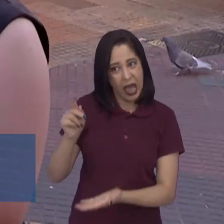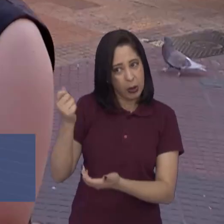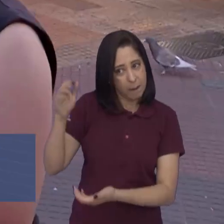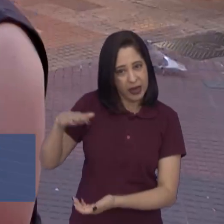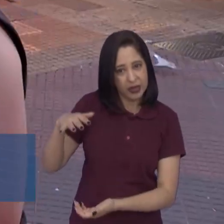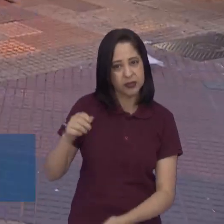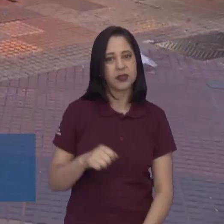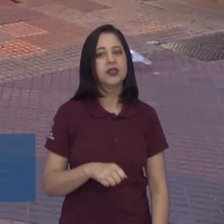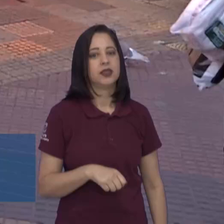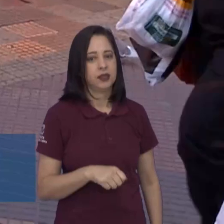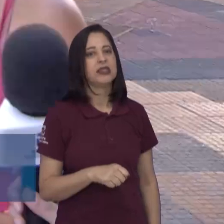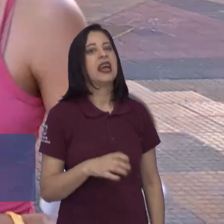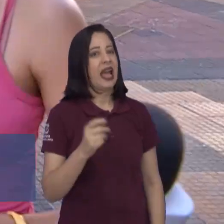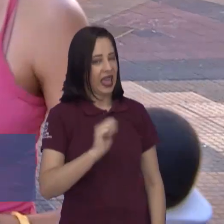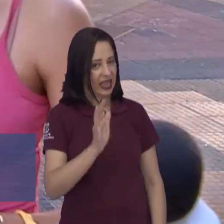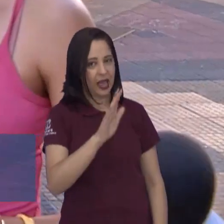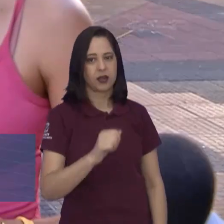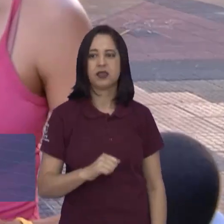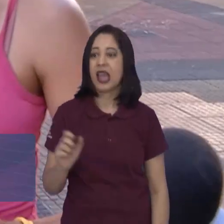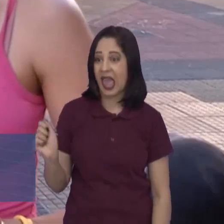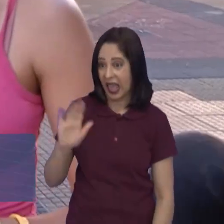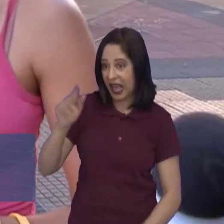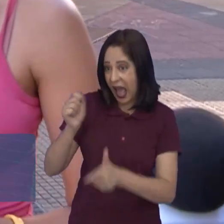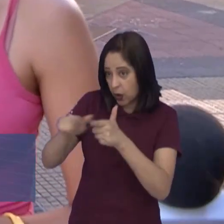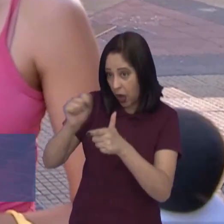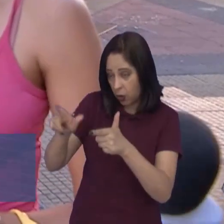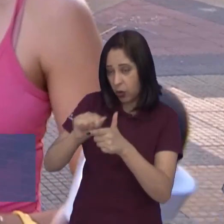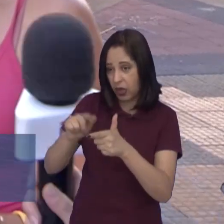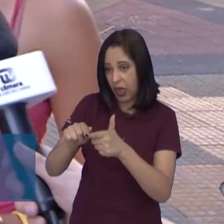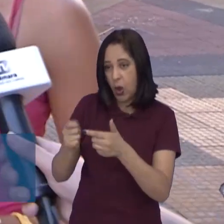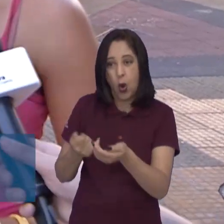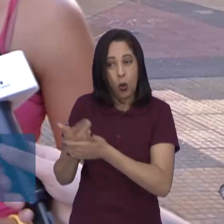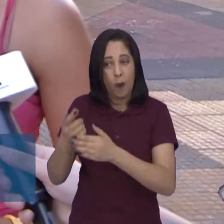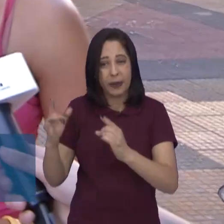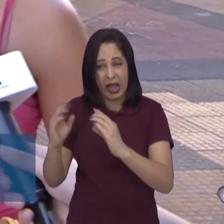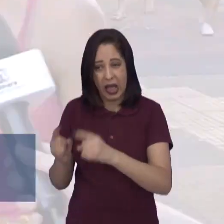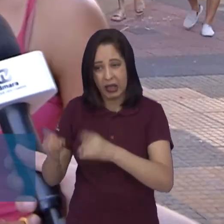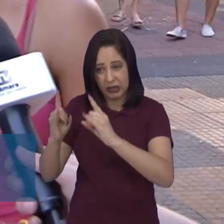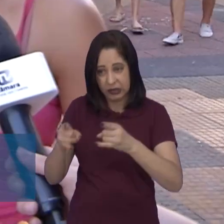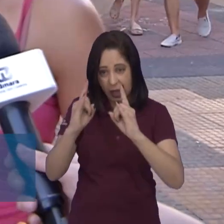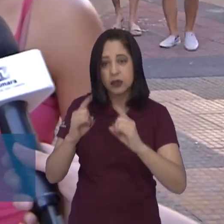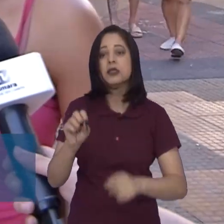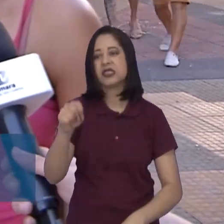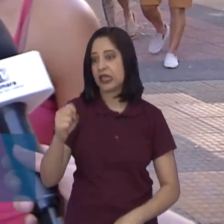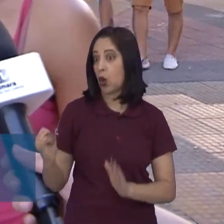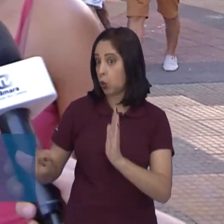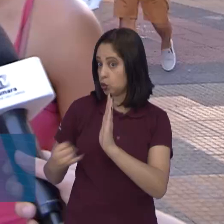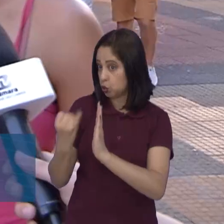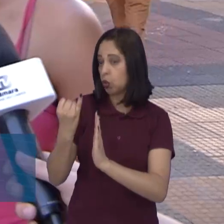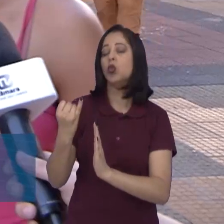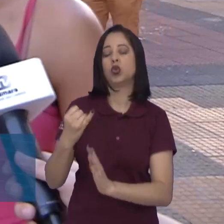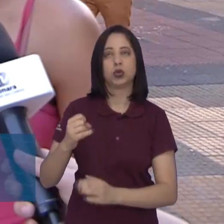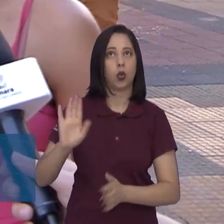onde você mora é caro? Muito. É muito caro o aluguel aqui em São José? É caro para comprar apartamento? É um pouco caro. E os juros também, né?